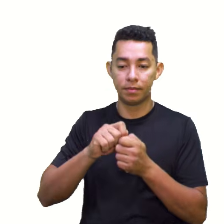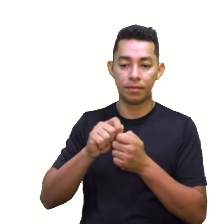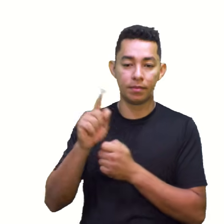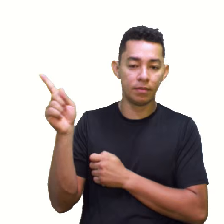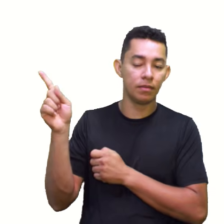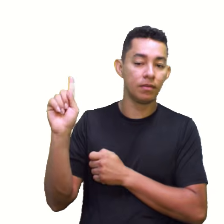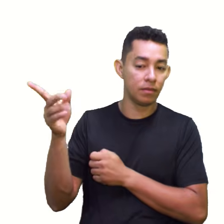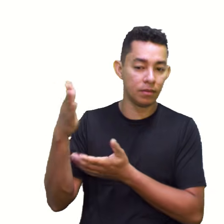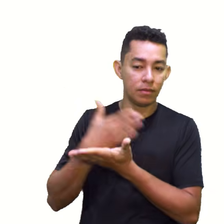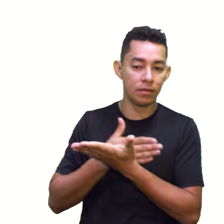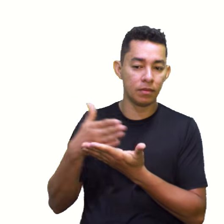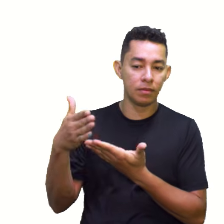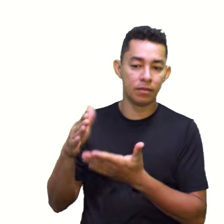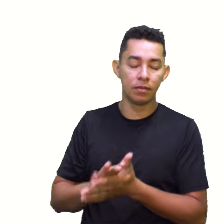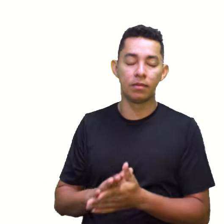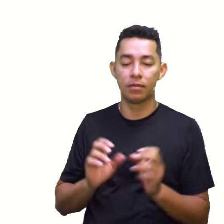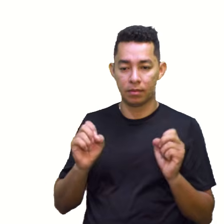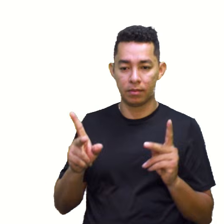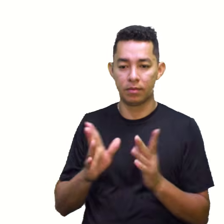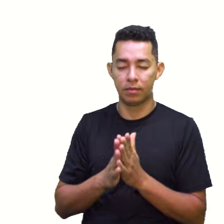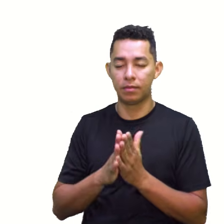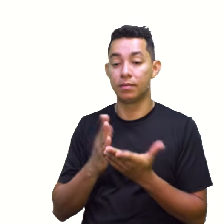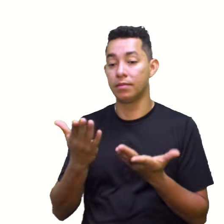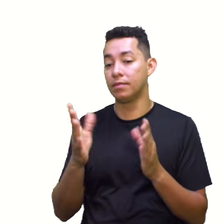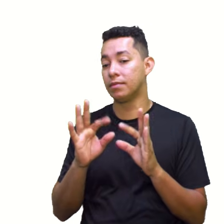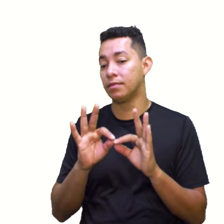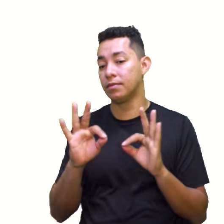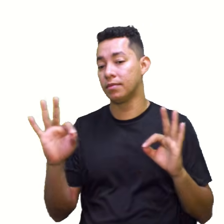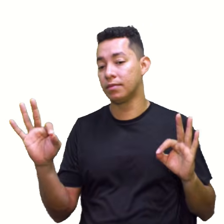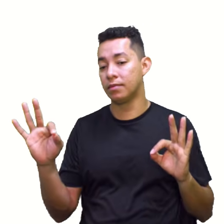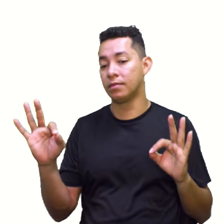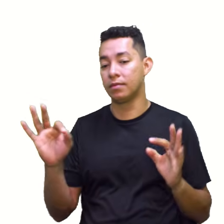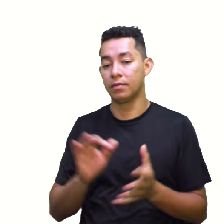tá aqui, ó. Beleza. A distância